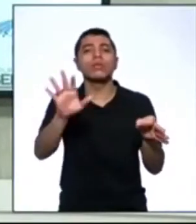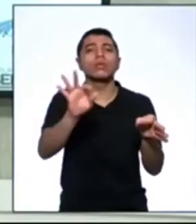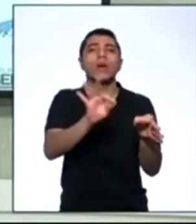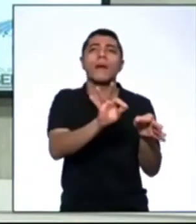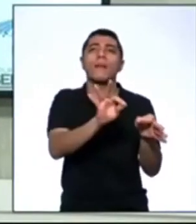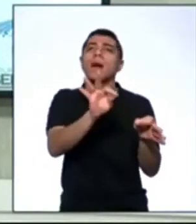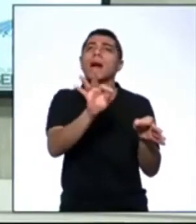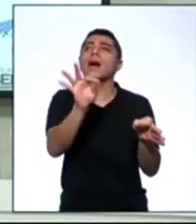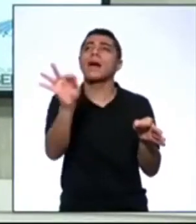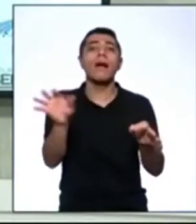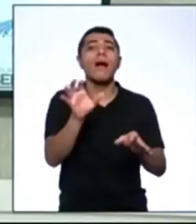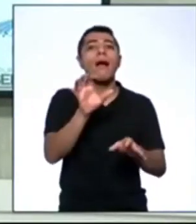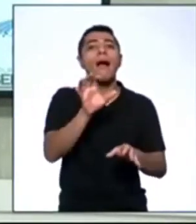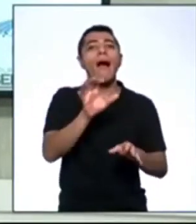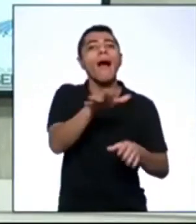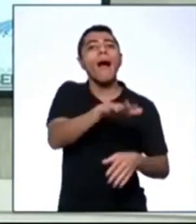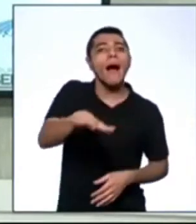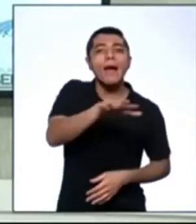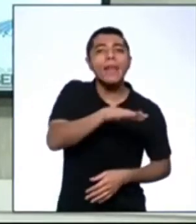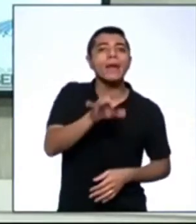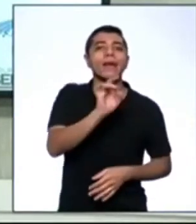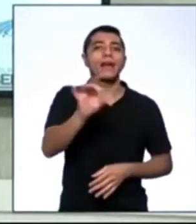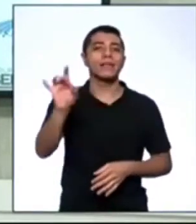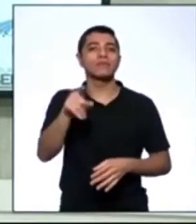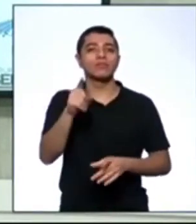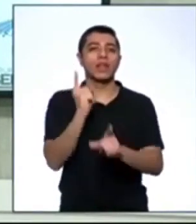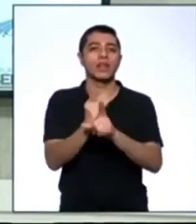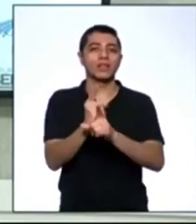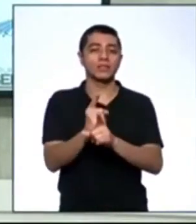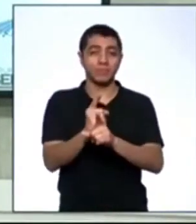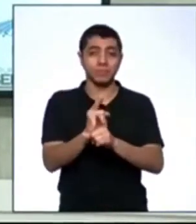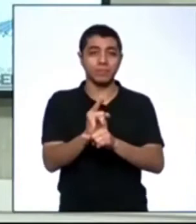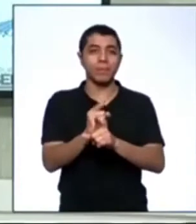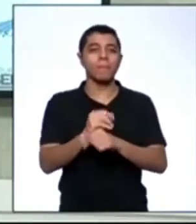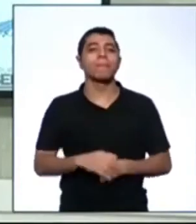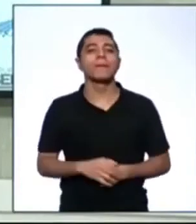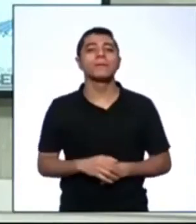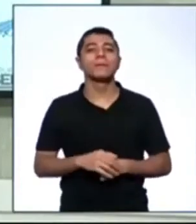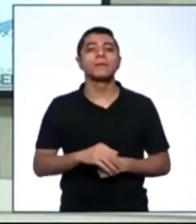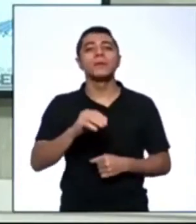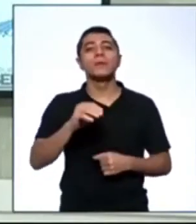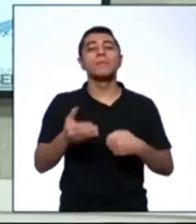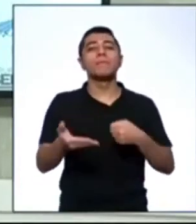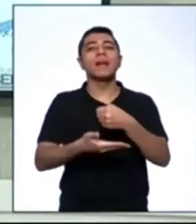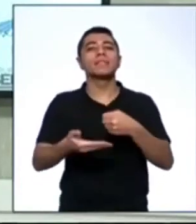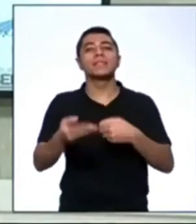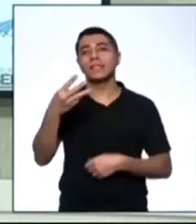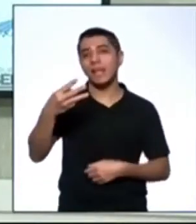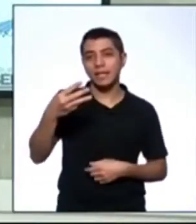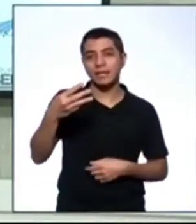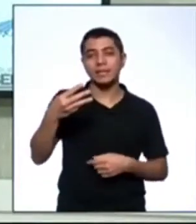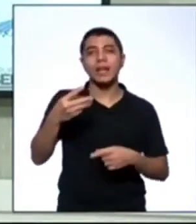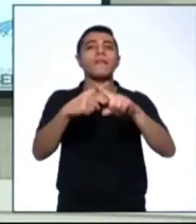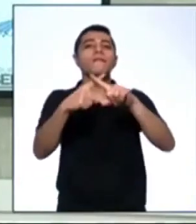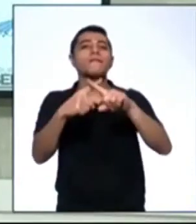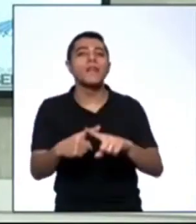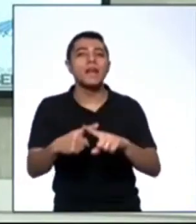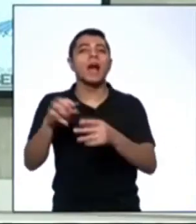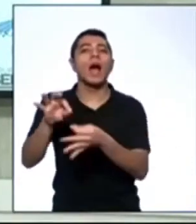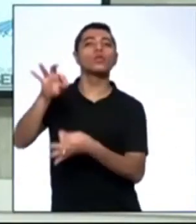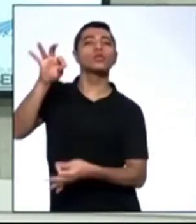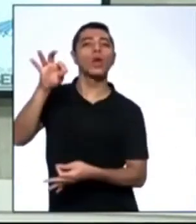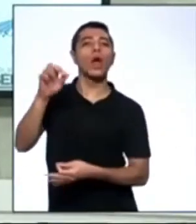deslocamento. Base 3 vezes a altura 11, dá 33 metros de percurso em movimento